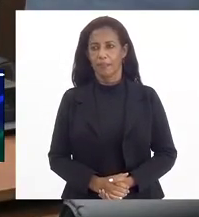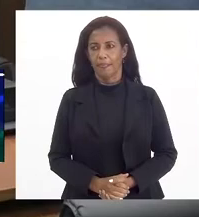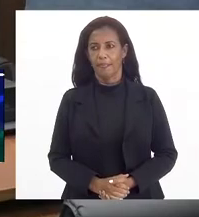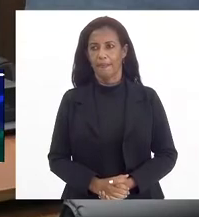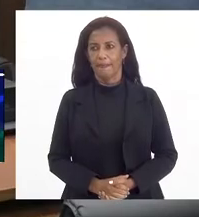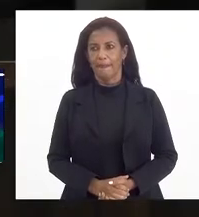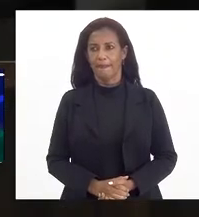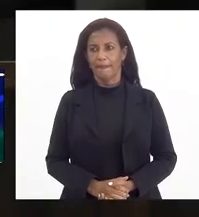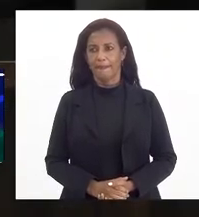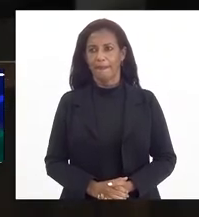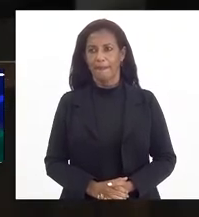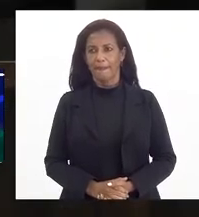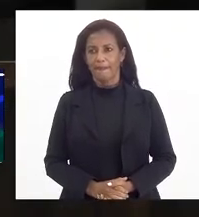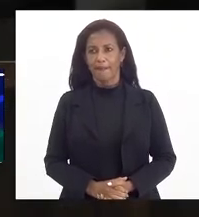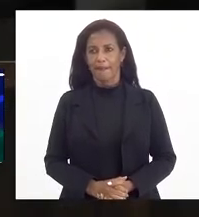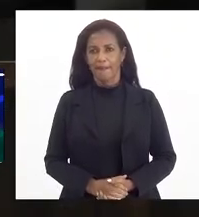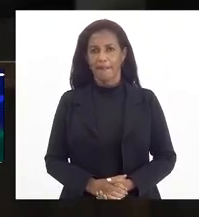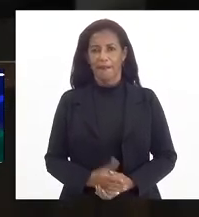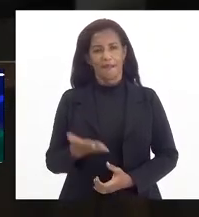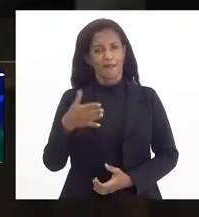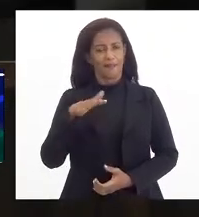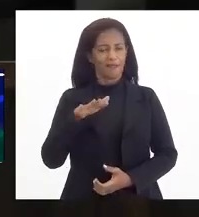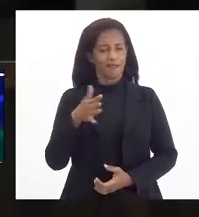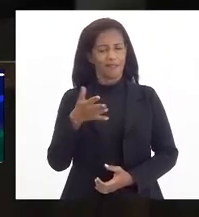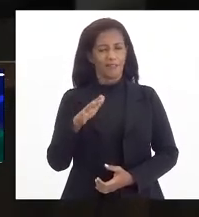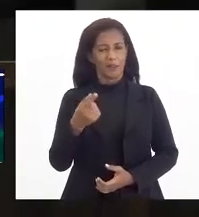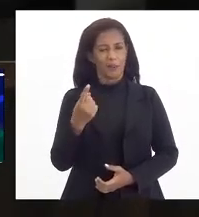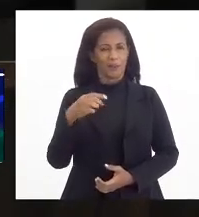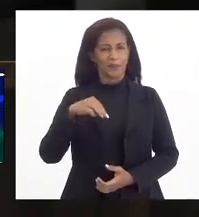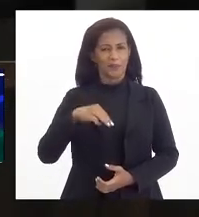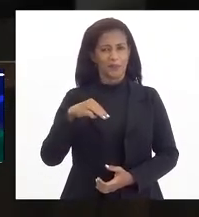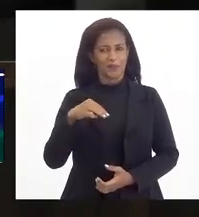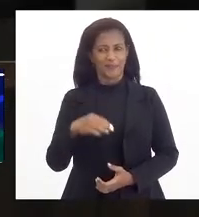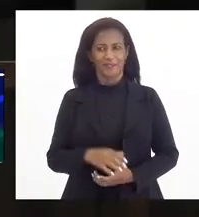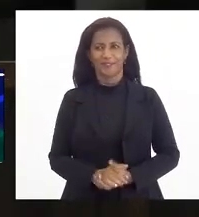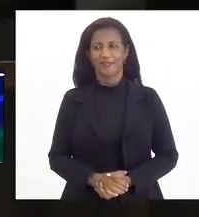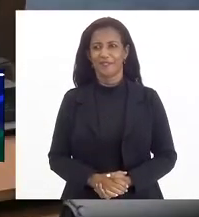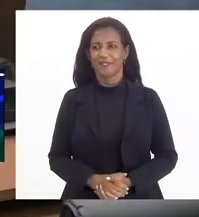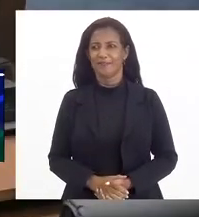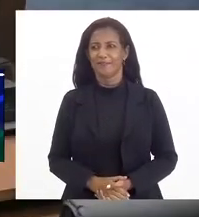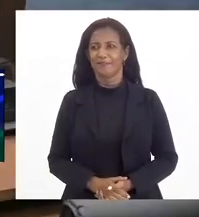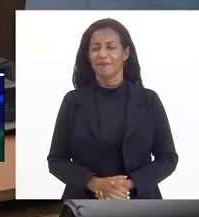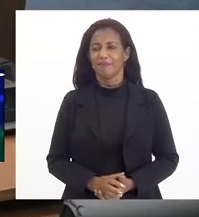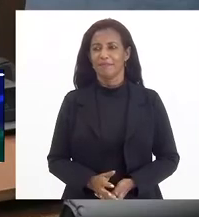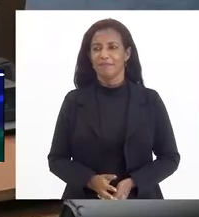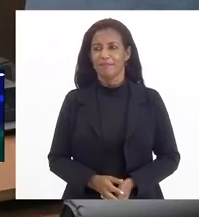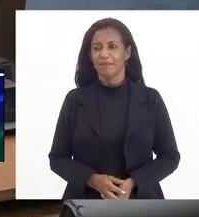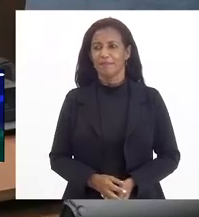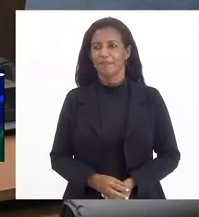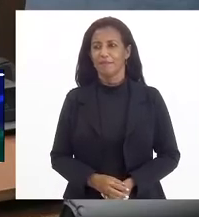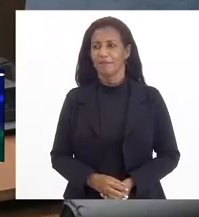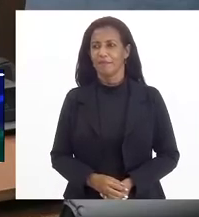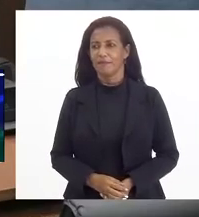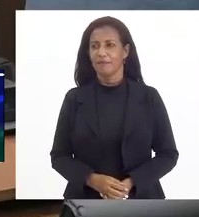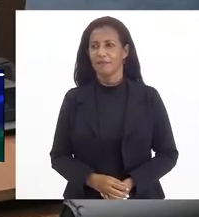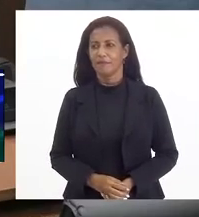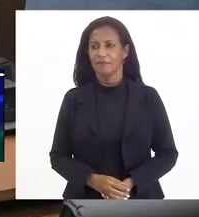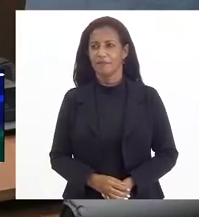e como descobrir o padrão de mais ou menos um minuto E aí